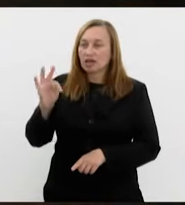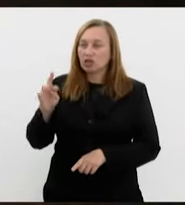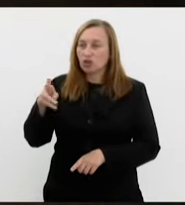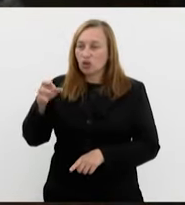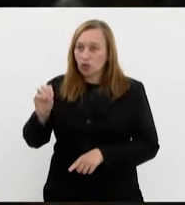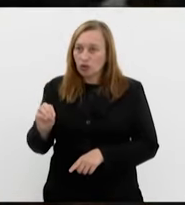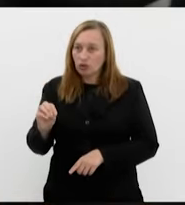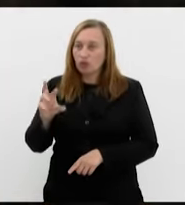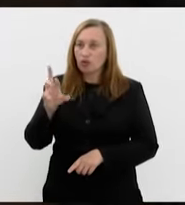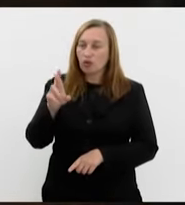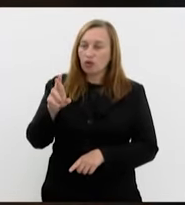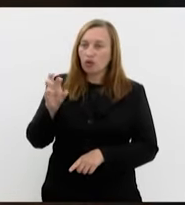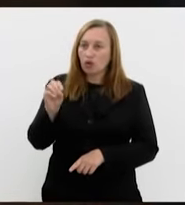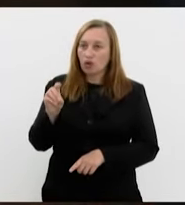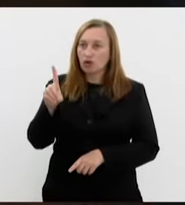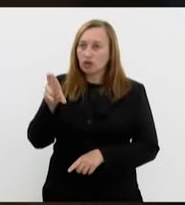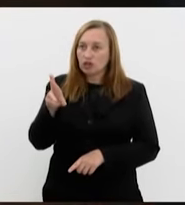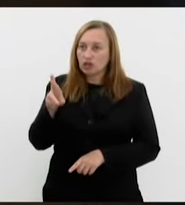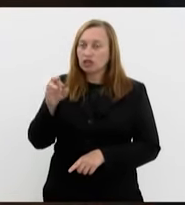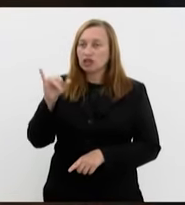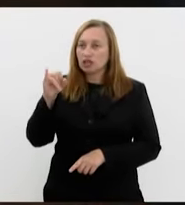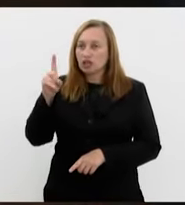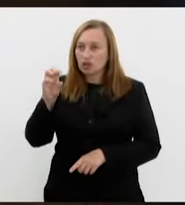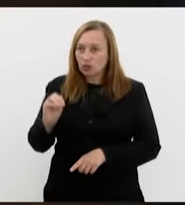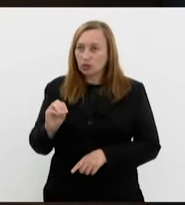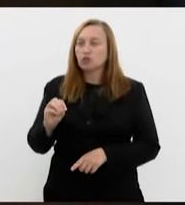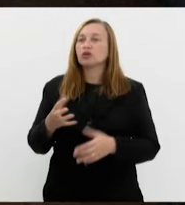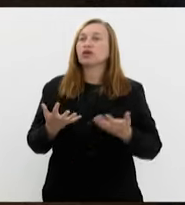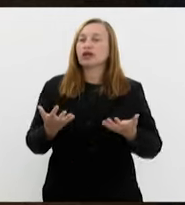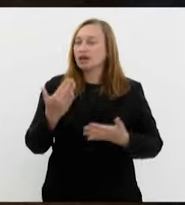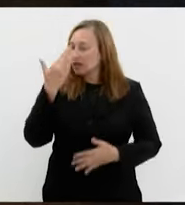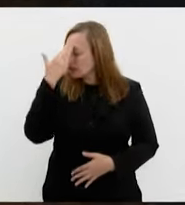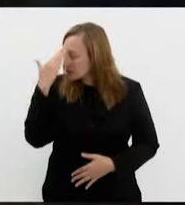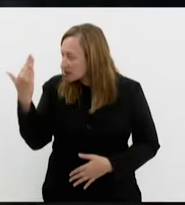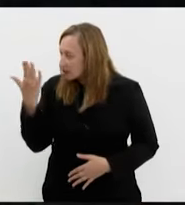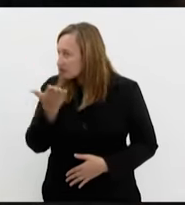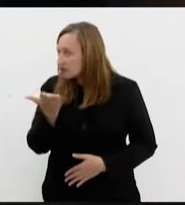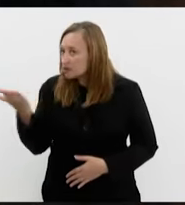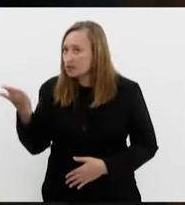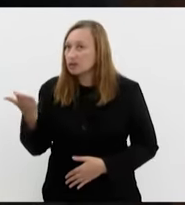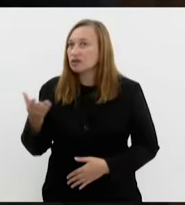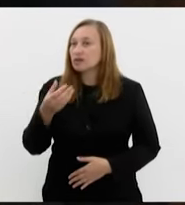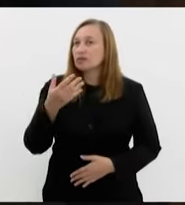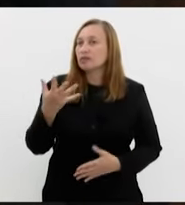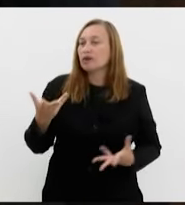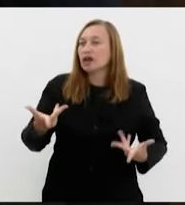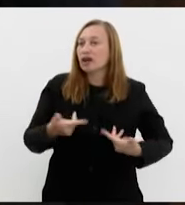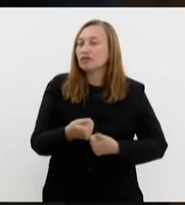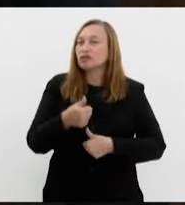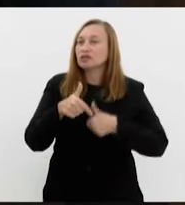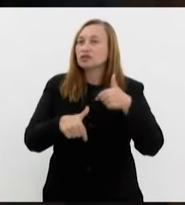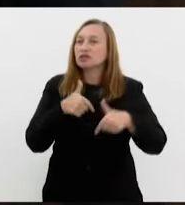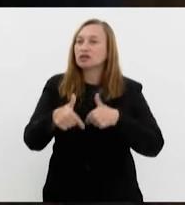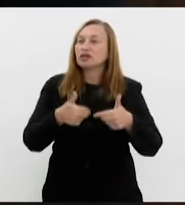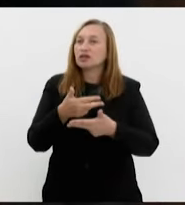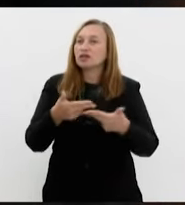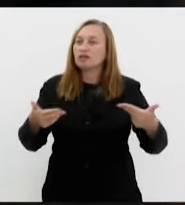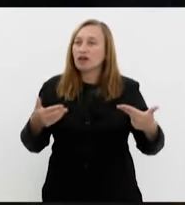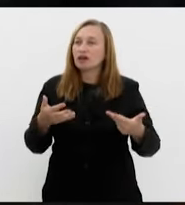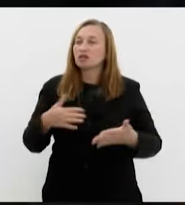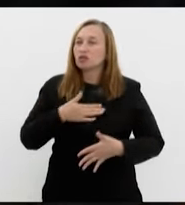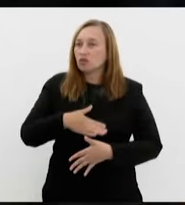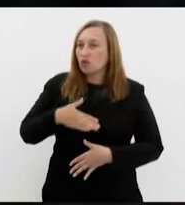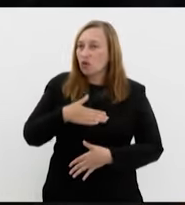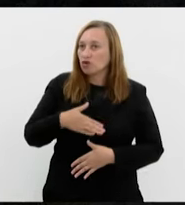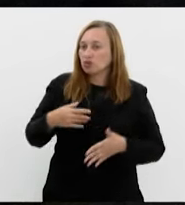Toscano Bittencourt. Quero aqui agradecer a vocês pelo excelentíssimo trabalho, que muitos gostam de julgar